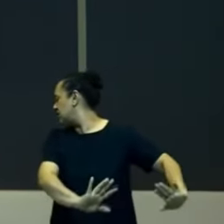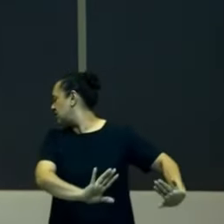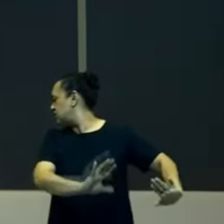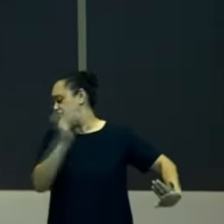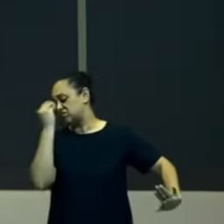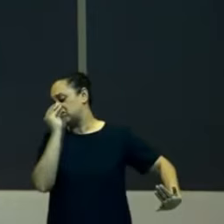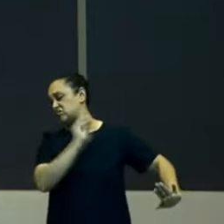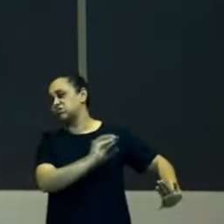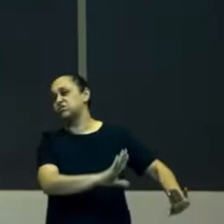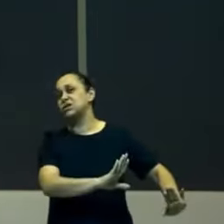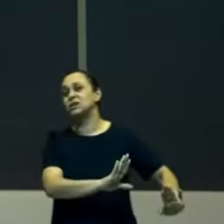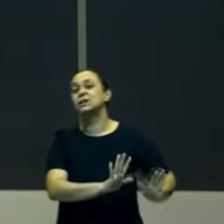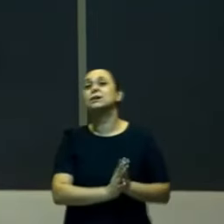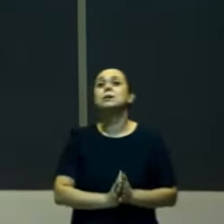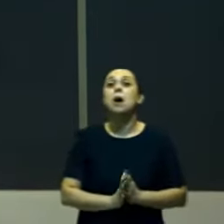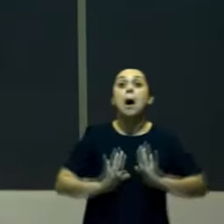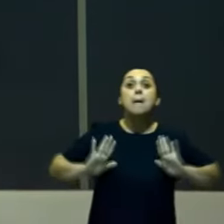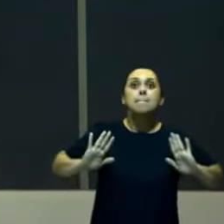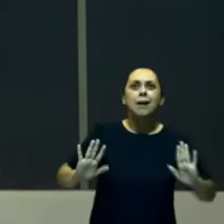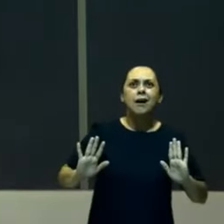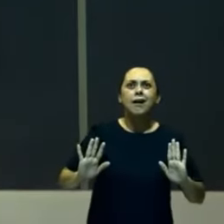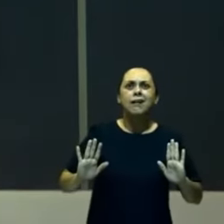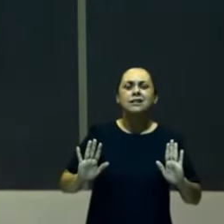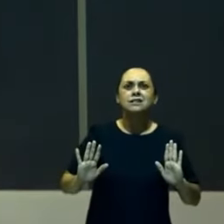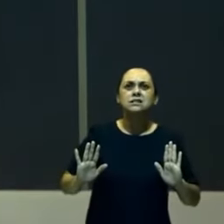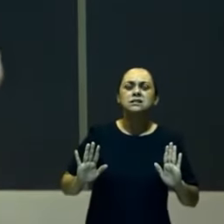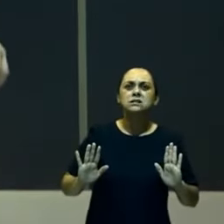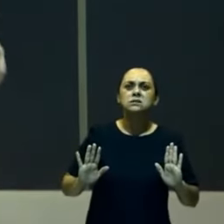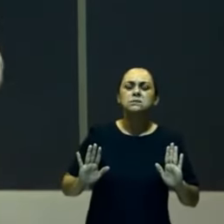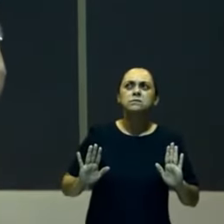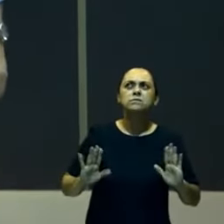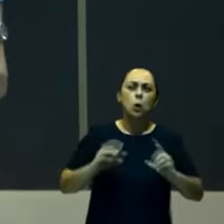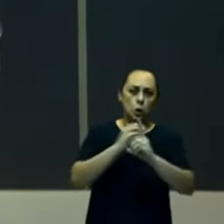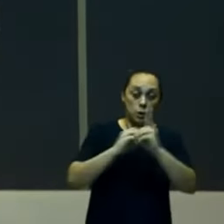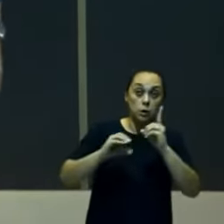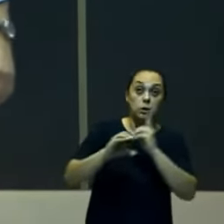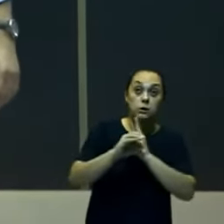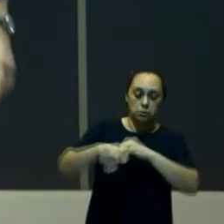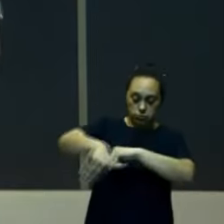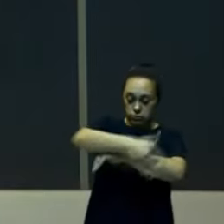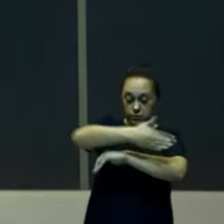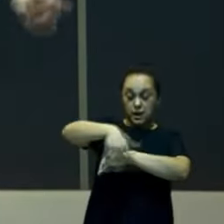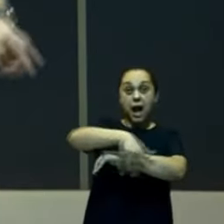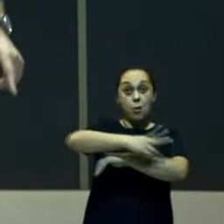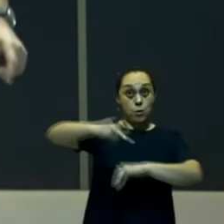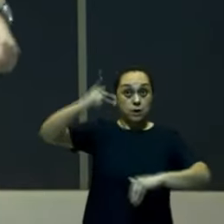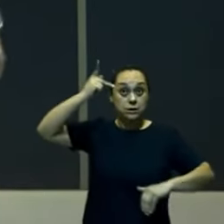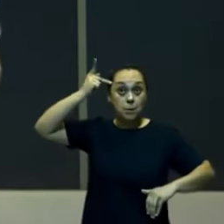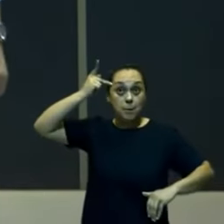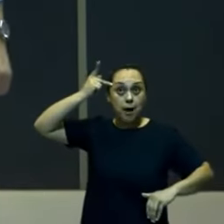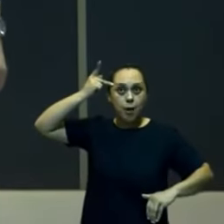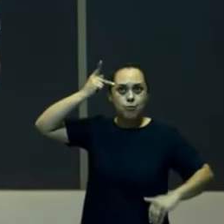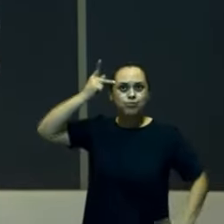E quando essa situação se instaura em um culto na rua São Paulo, o pastor recolhe uma